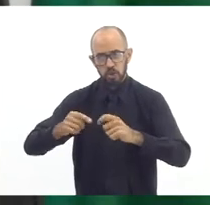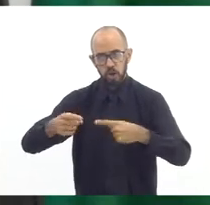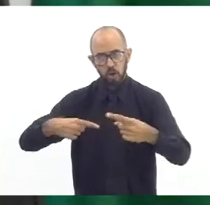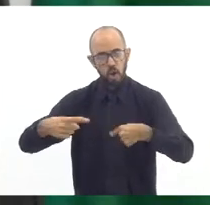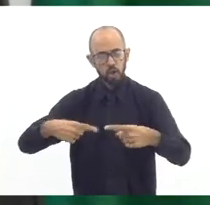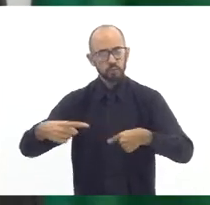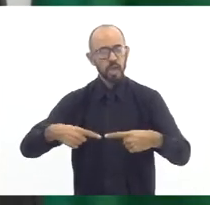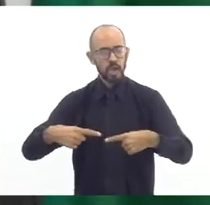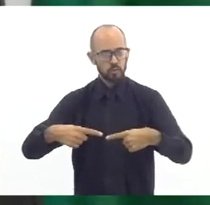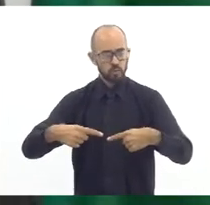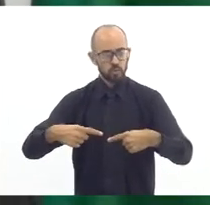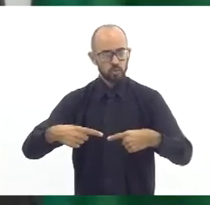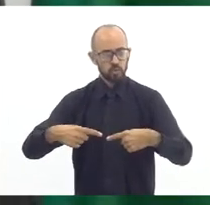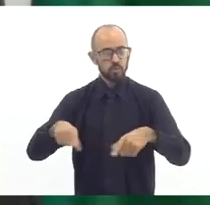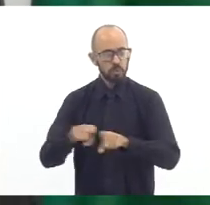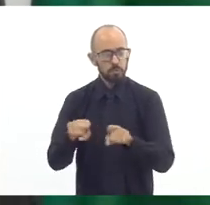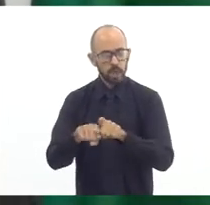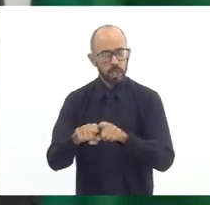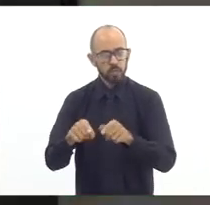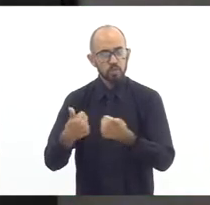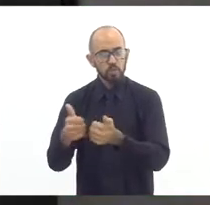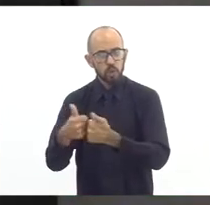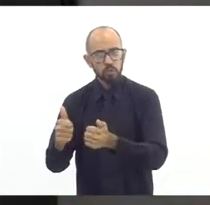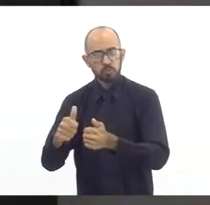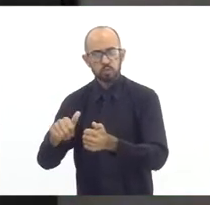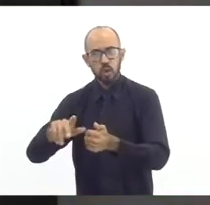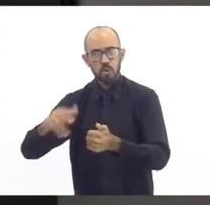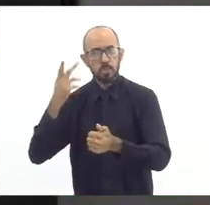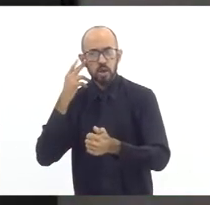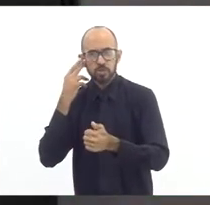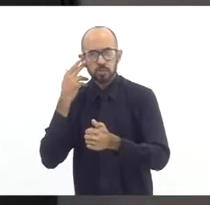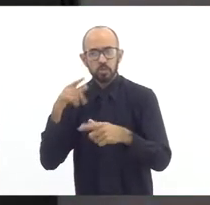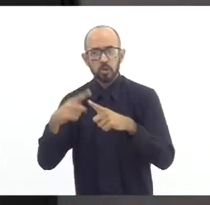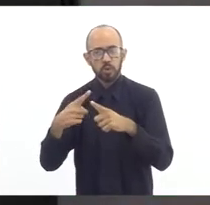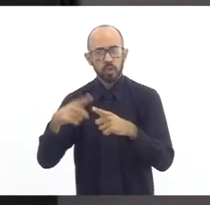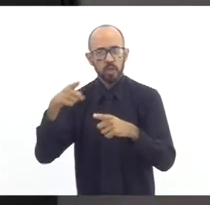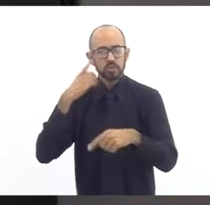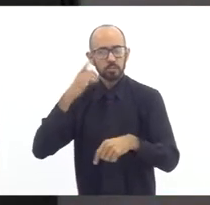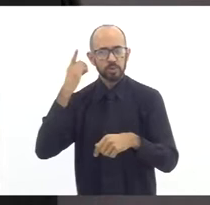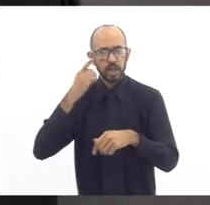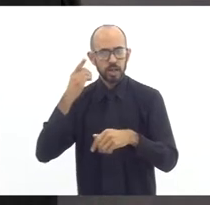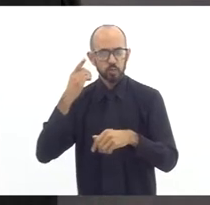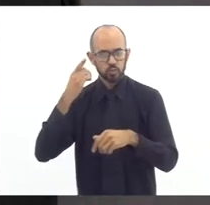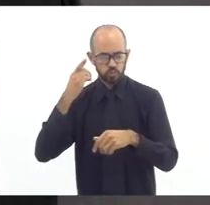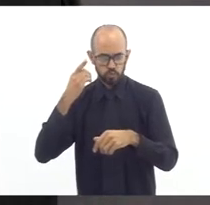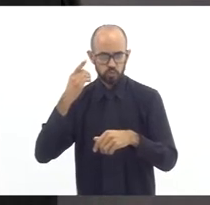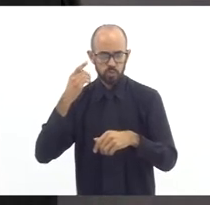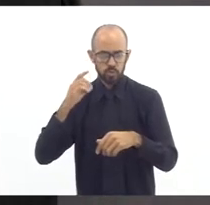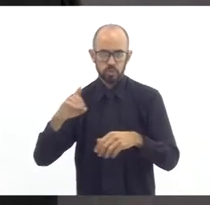os deputados da oposição é que bradaram aqui dentro, que disse, não, se a gente, primeiro,